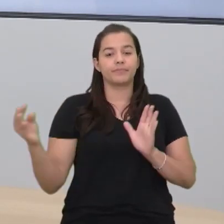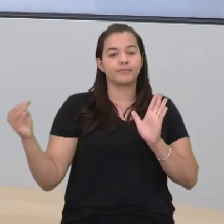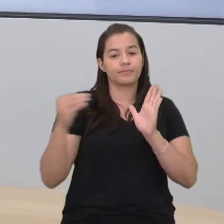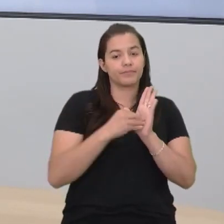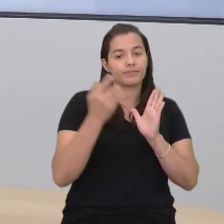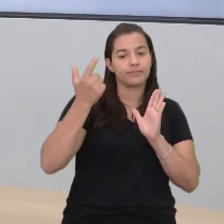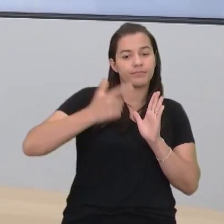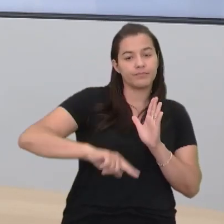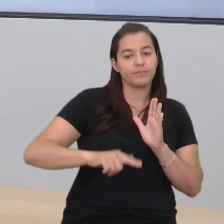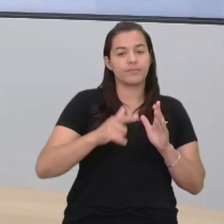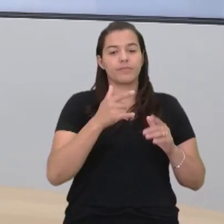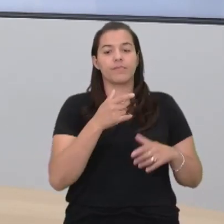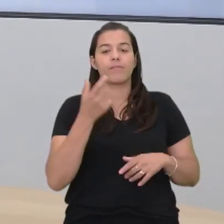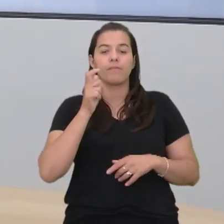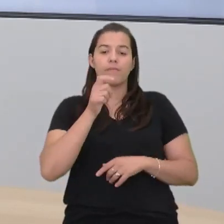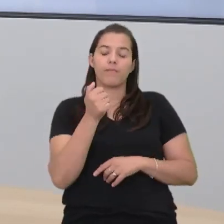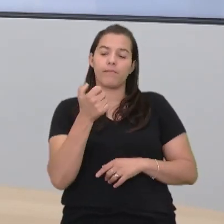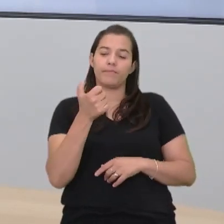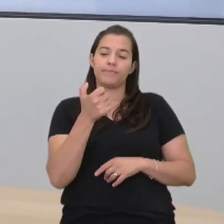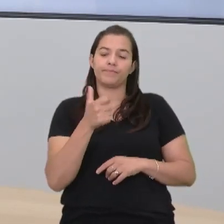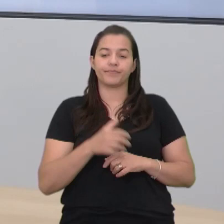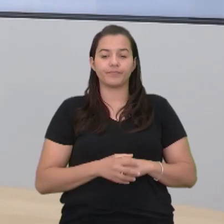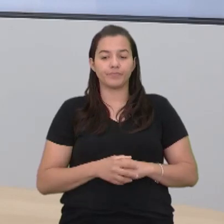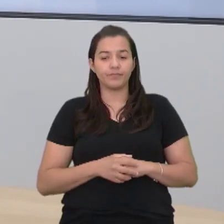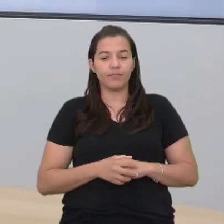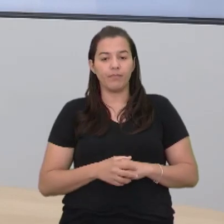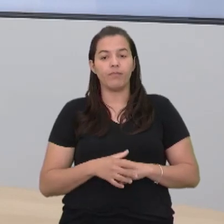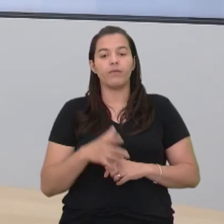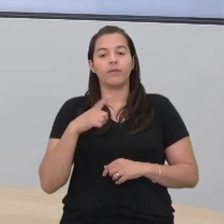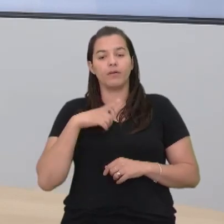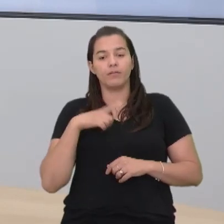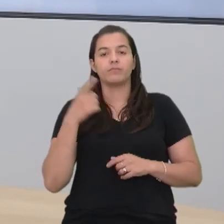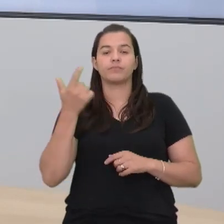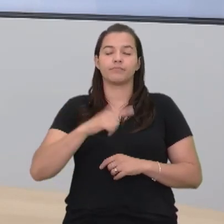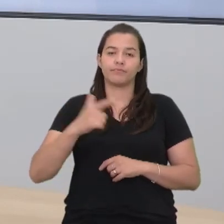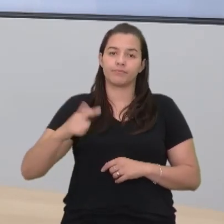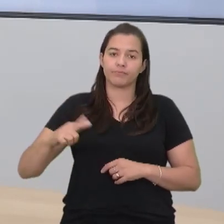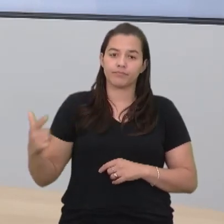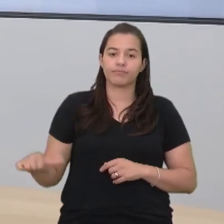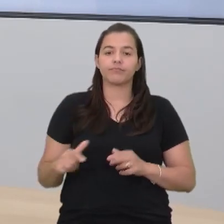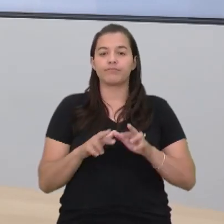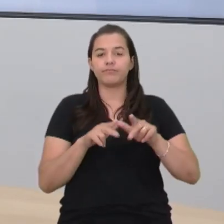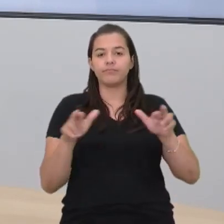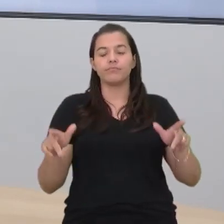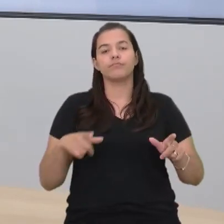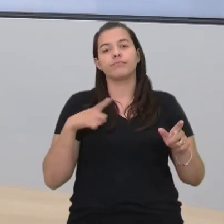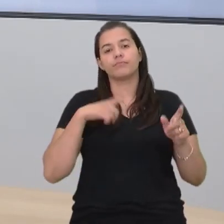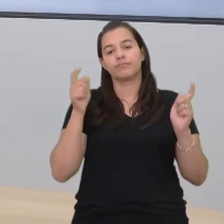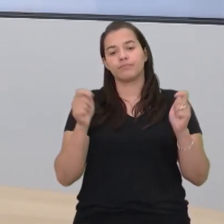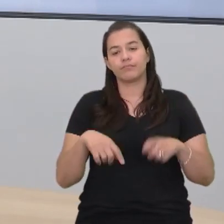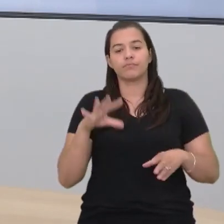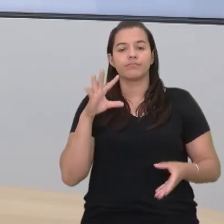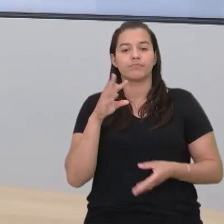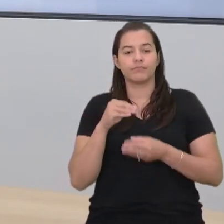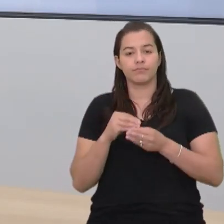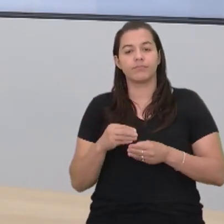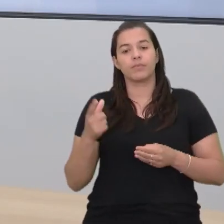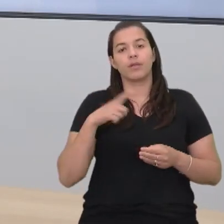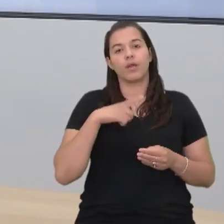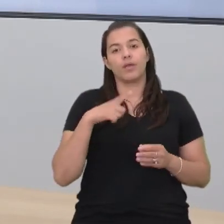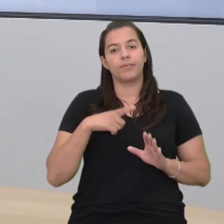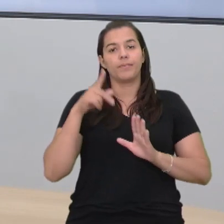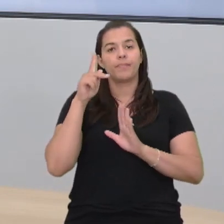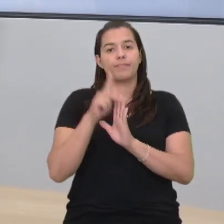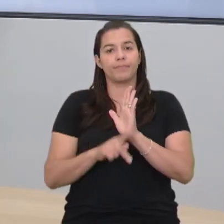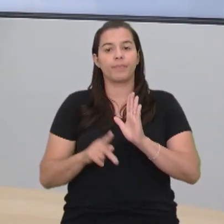bloco, que é o bloco caneta, tá bom? Então, se você clicar lá, tem vários outros blocos que você pode adicionar. Estes que eu falei aqui são os padrões. Então, a